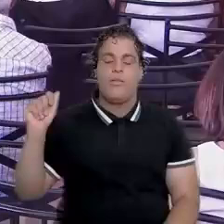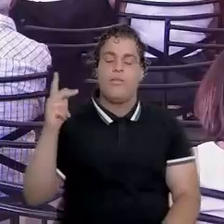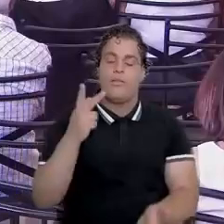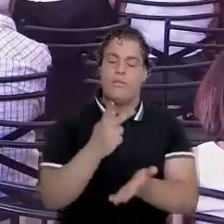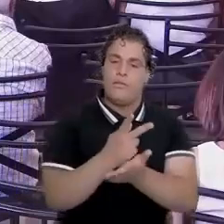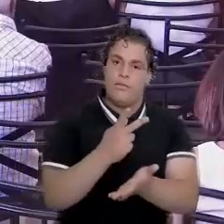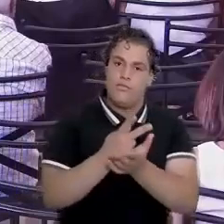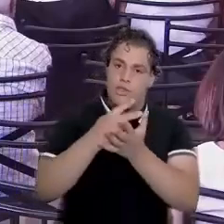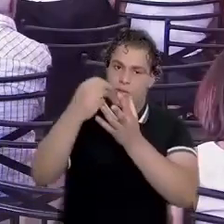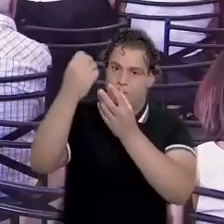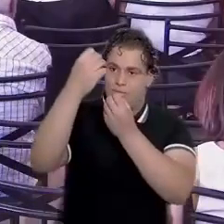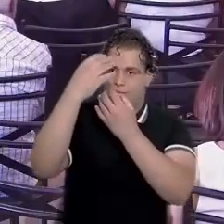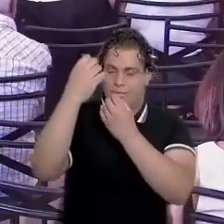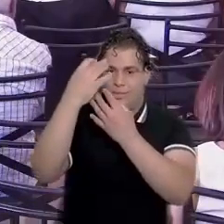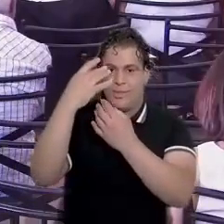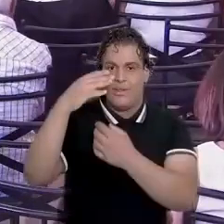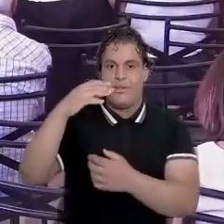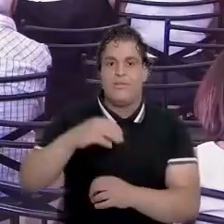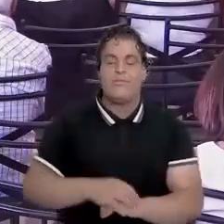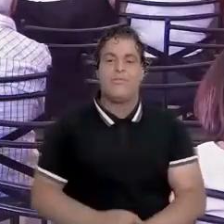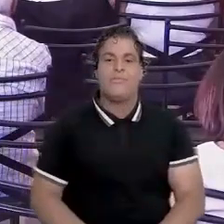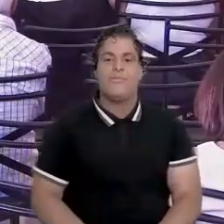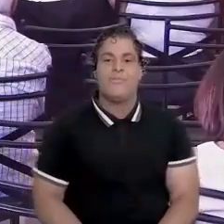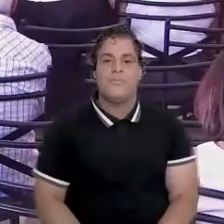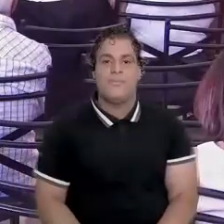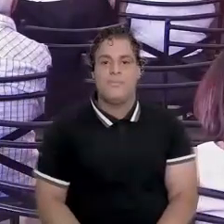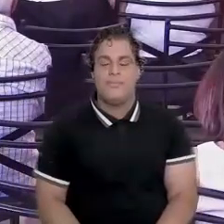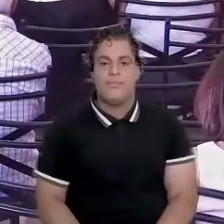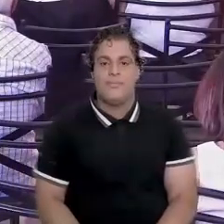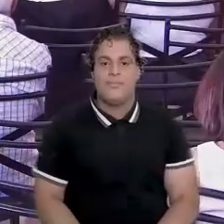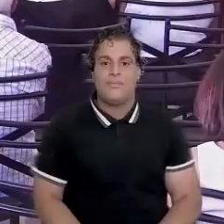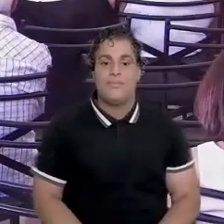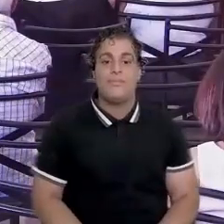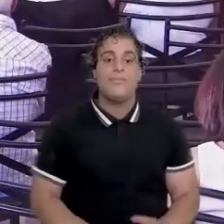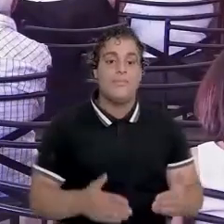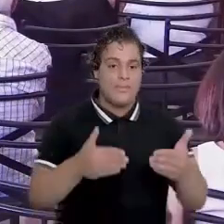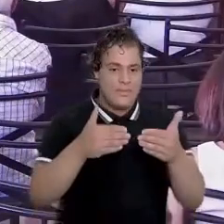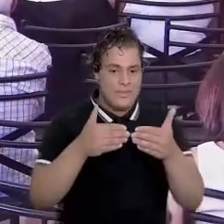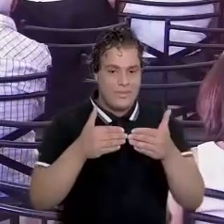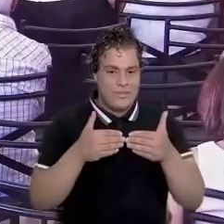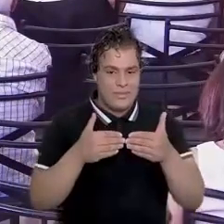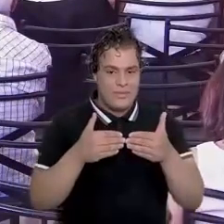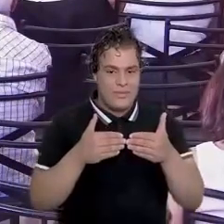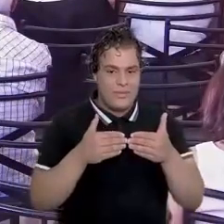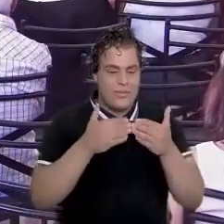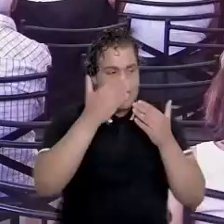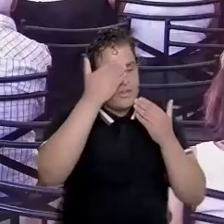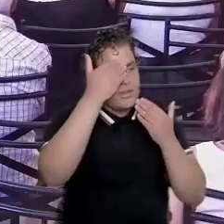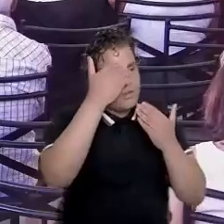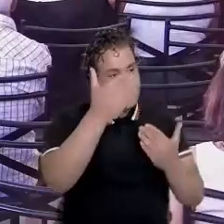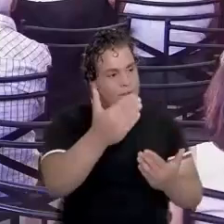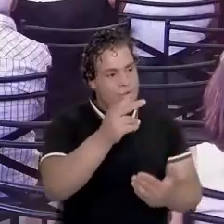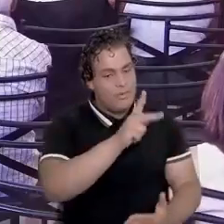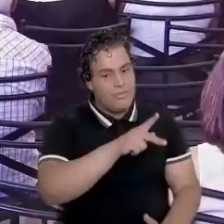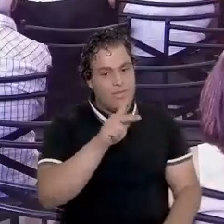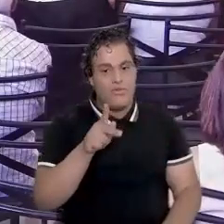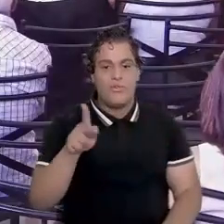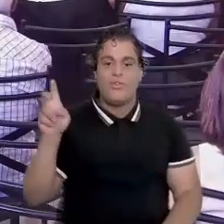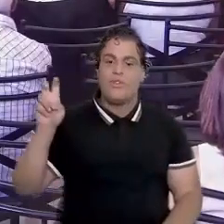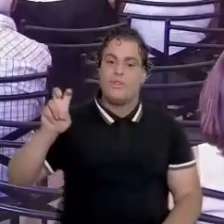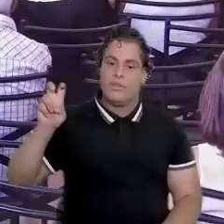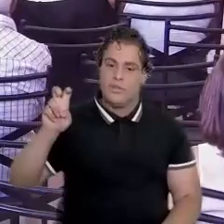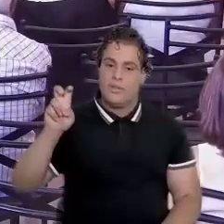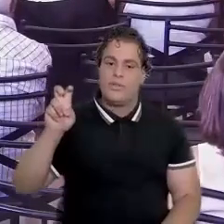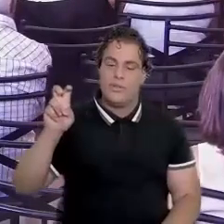nos ensinando aldravias. Licença, só um minutinho. Gratidão, meu professor de quinta série,